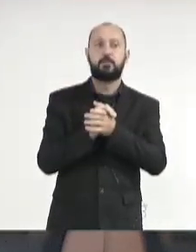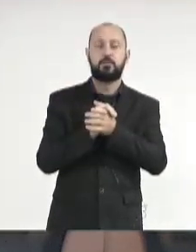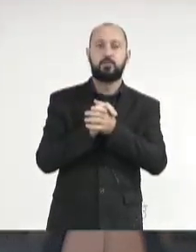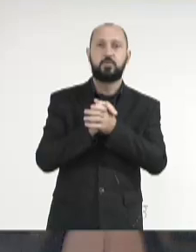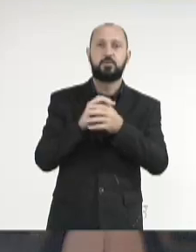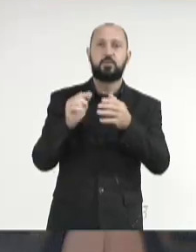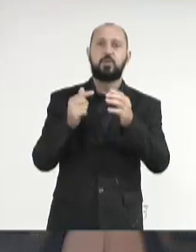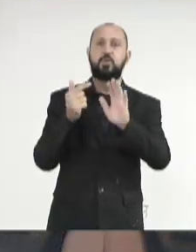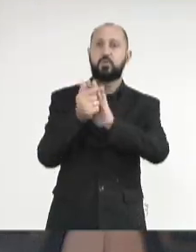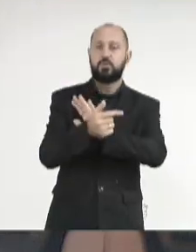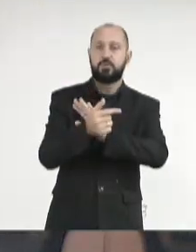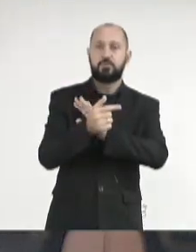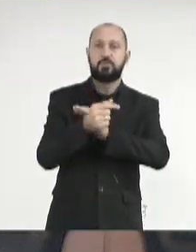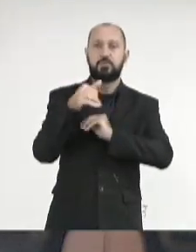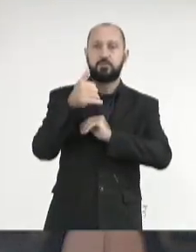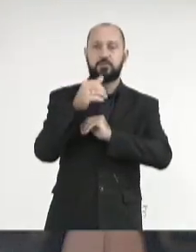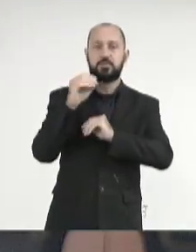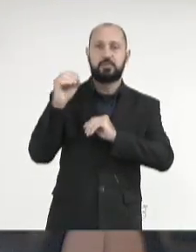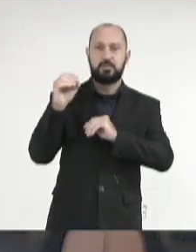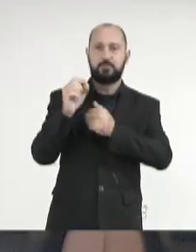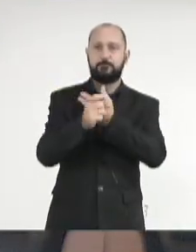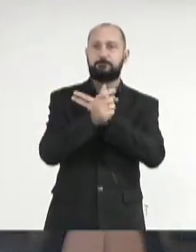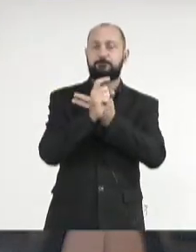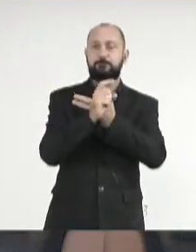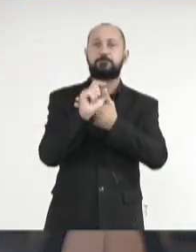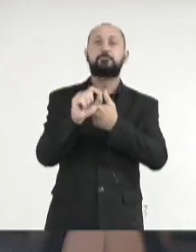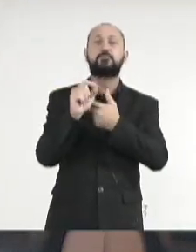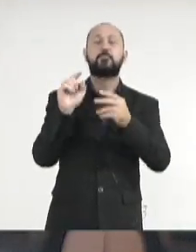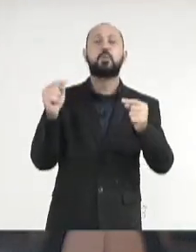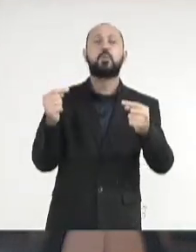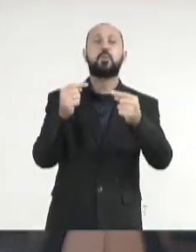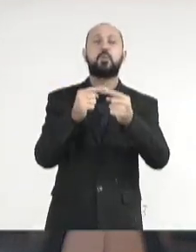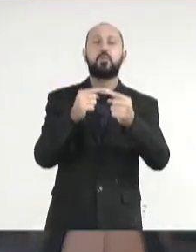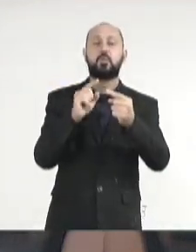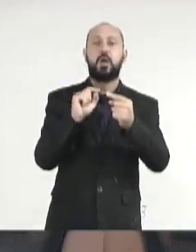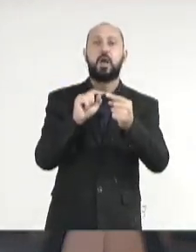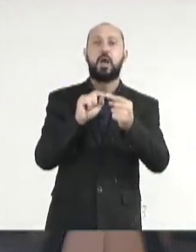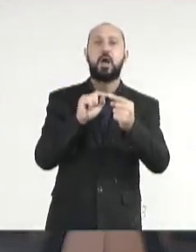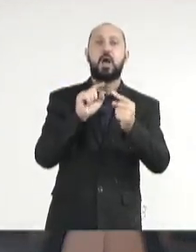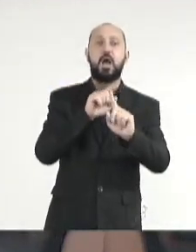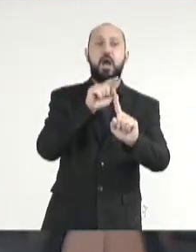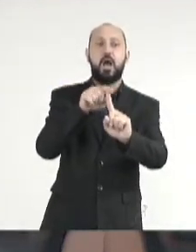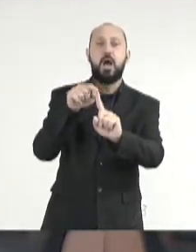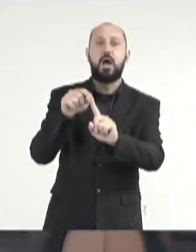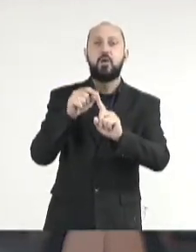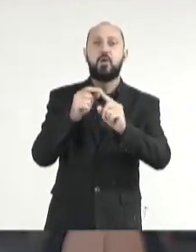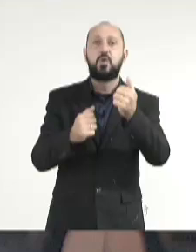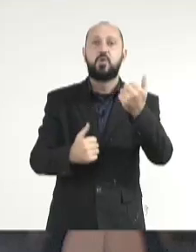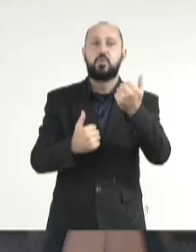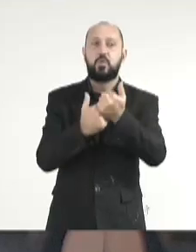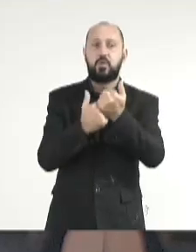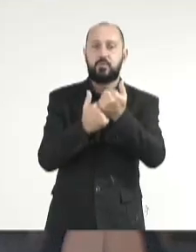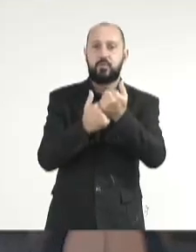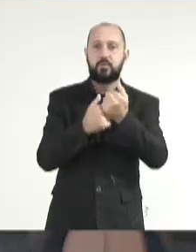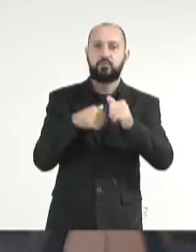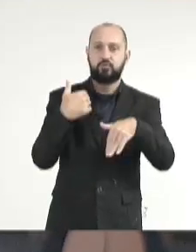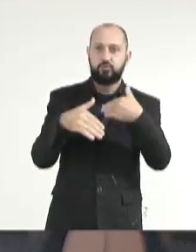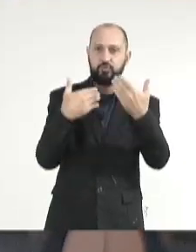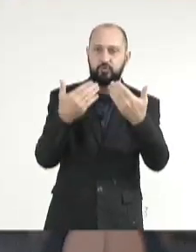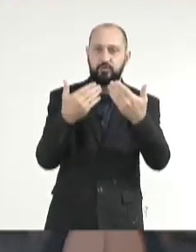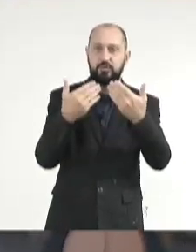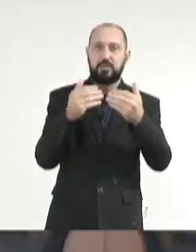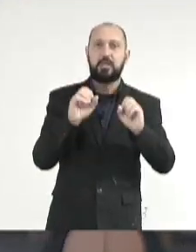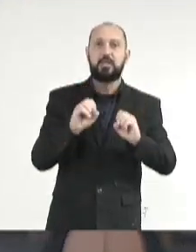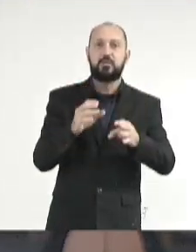item 2 é o projeto de lei número 100 do Executivo, é aquele em relação a funções, né, do apoio de desenvolvimento